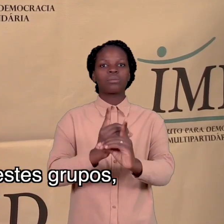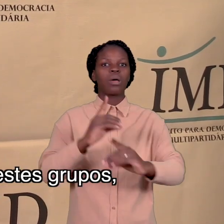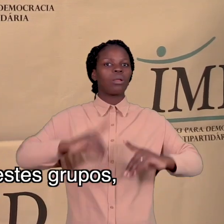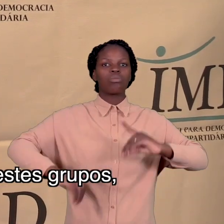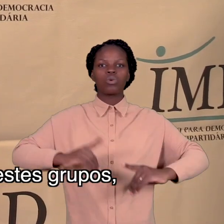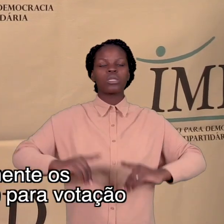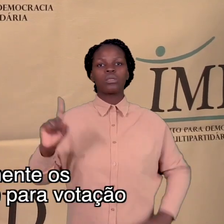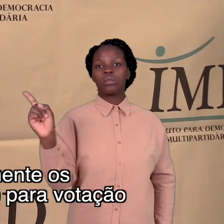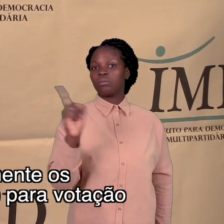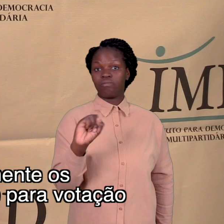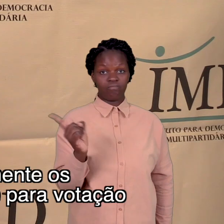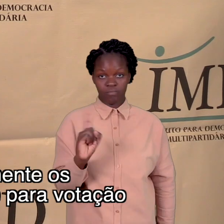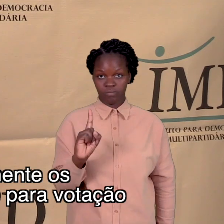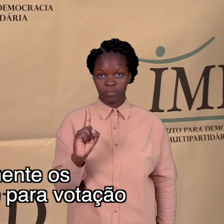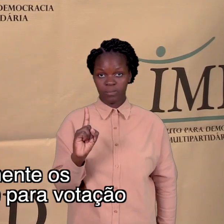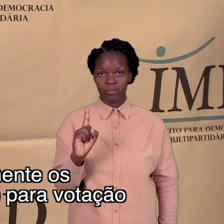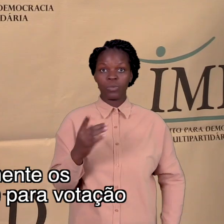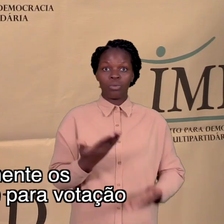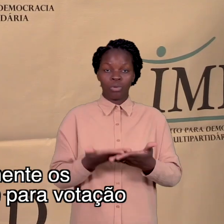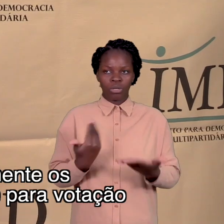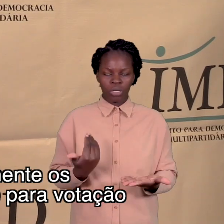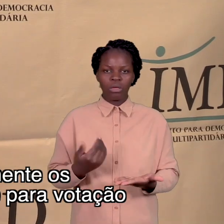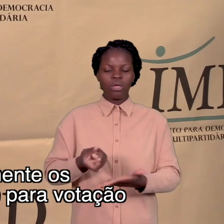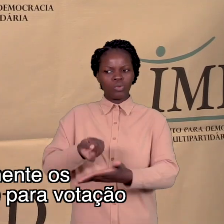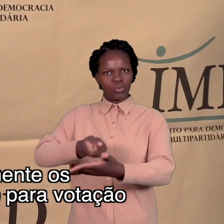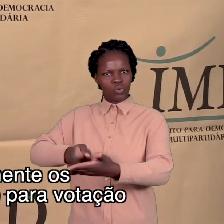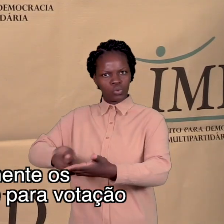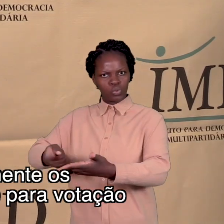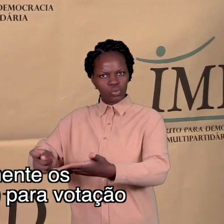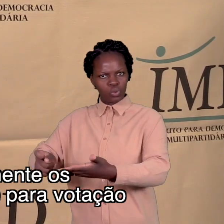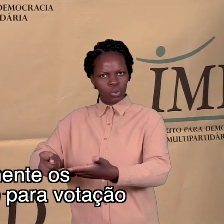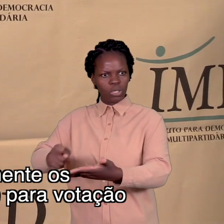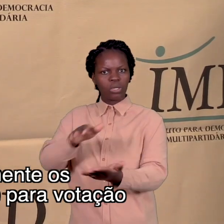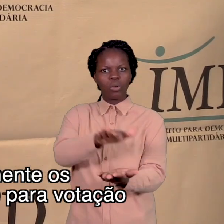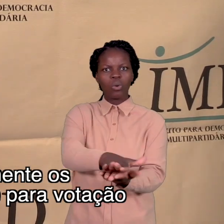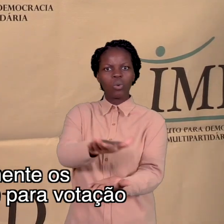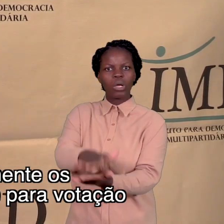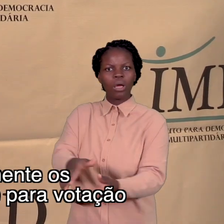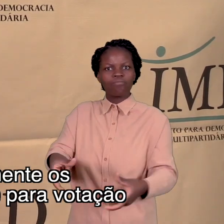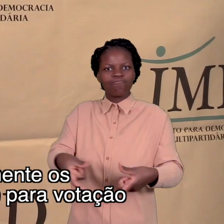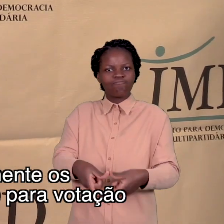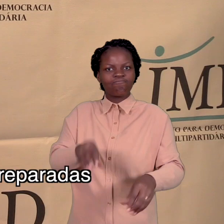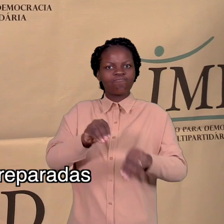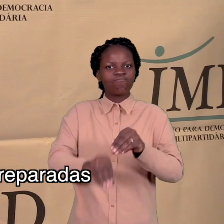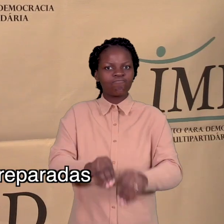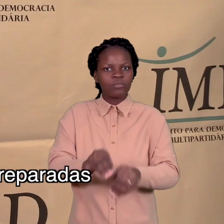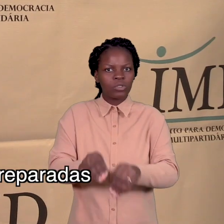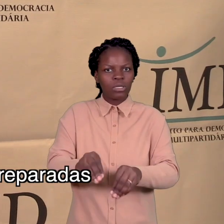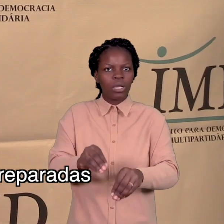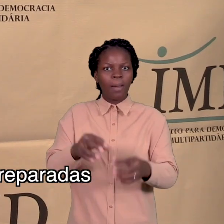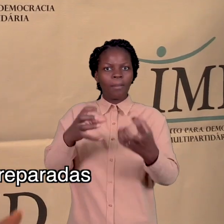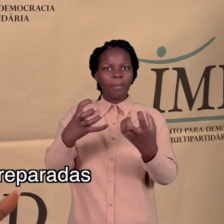política destes grupos. Porque se as escolas, que são maioritariamente os centros usados para o recenseamento e para a votação, não